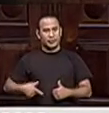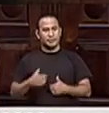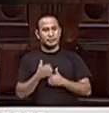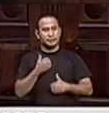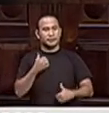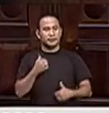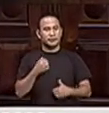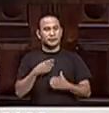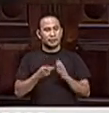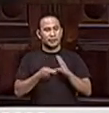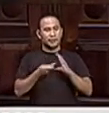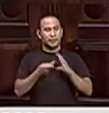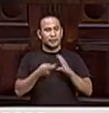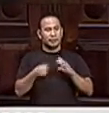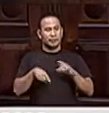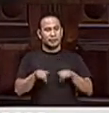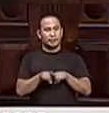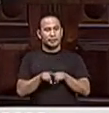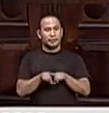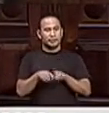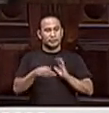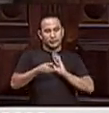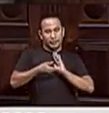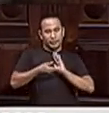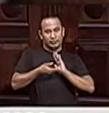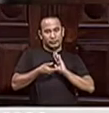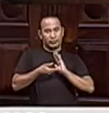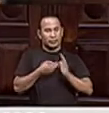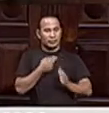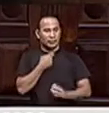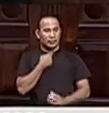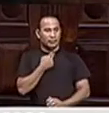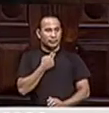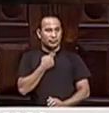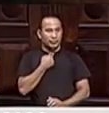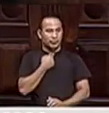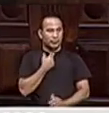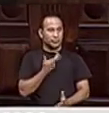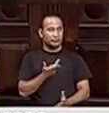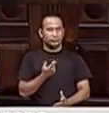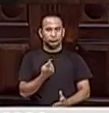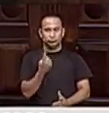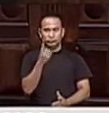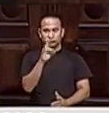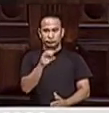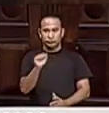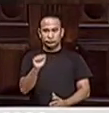Câmara e presidente do Senado. Não pode, nem por um dia,